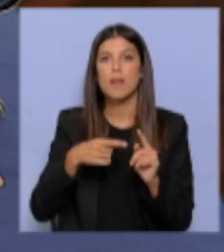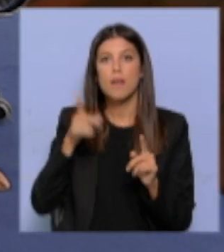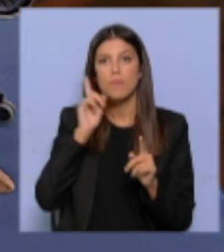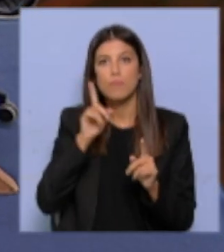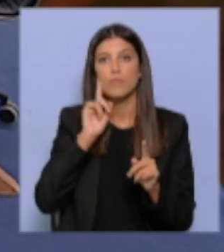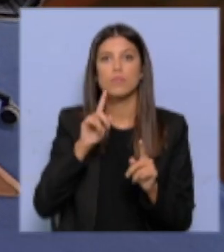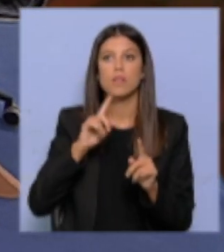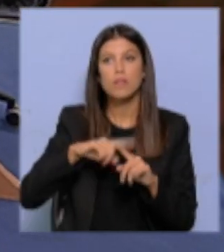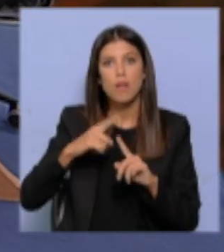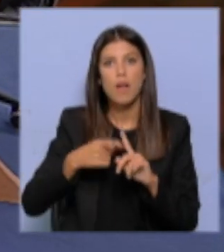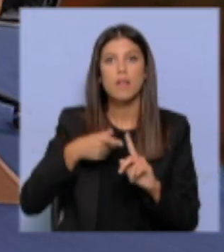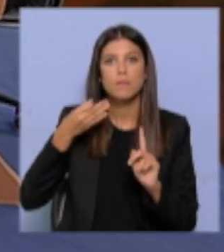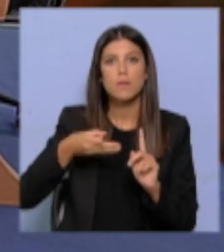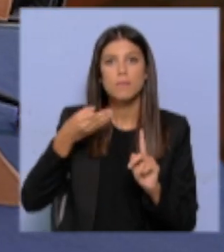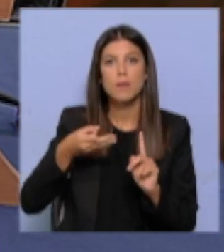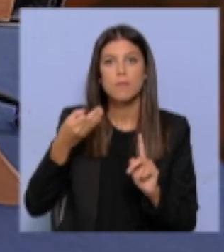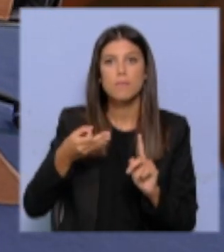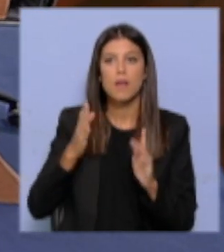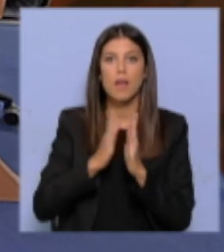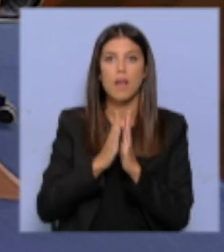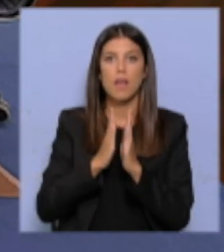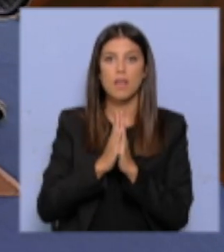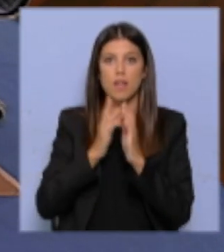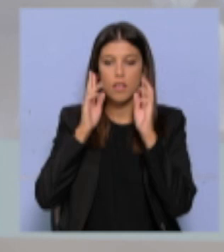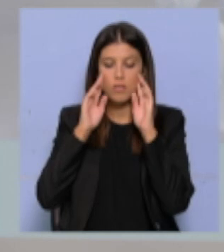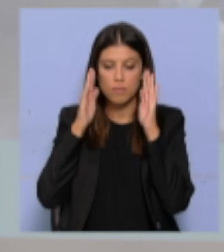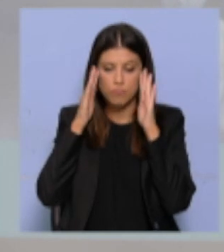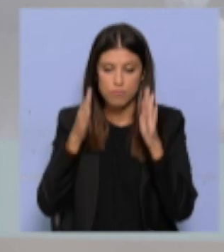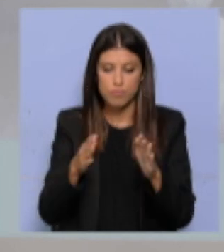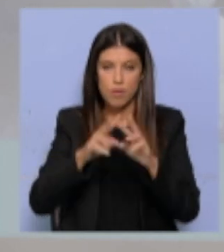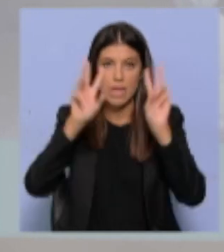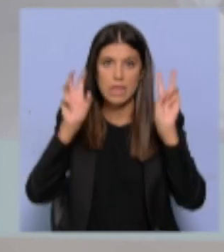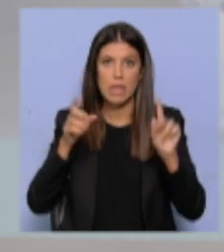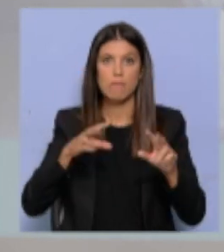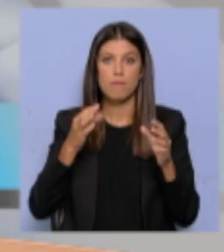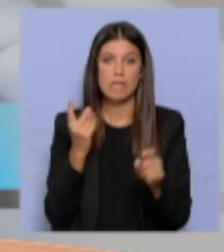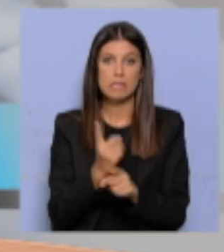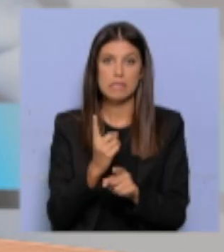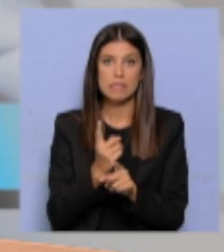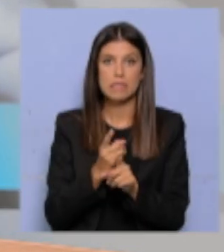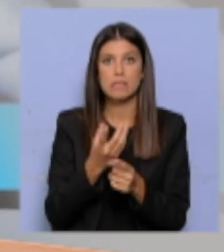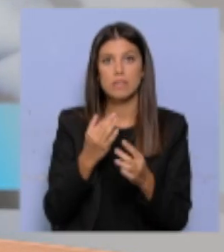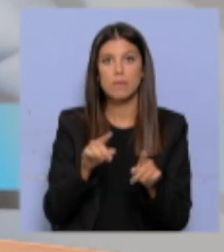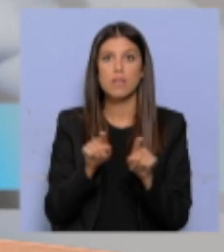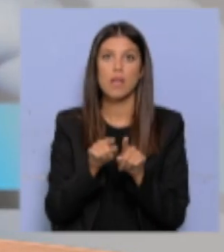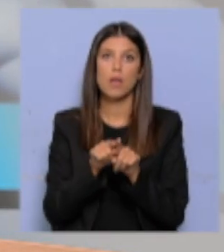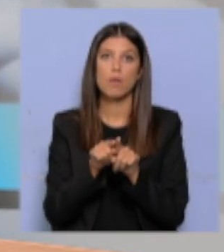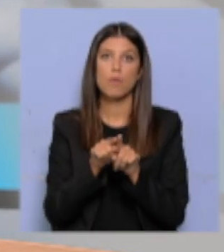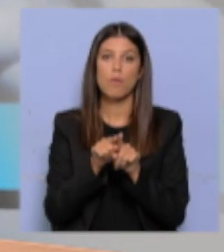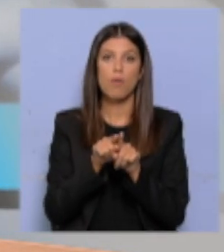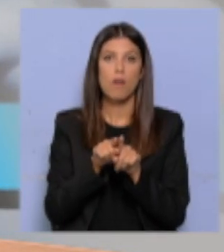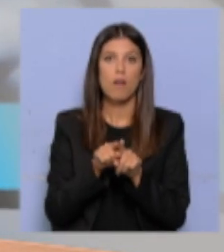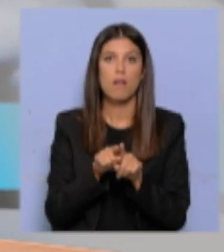regresso da atenção da Igreja a este tema, embora ele está indissociado do